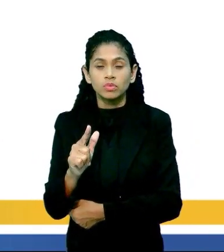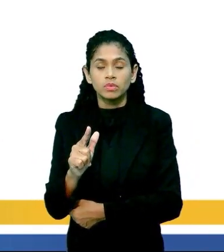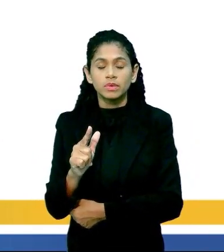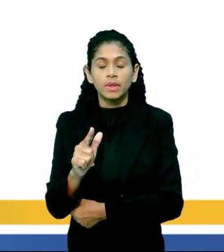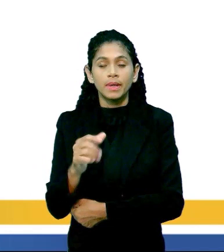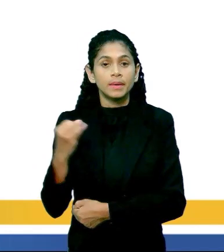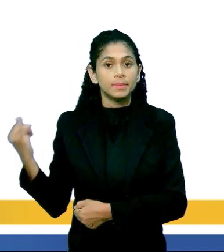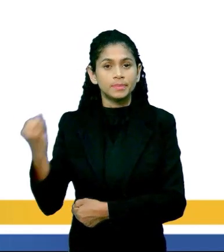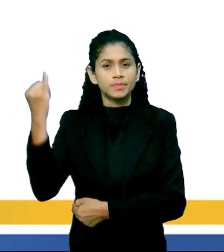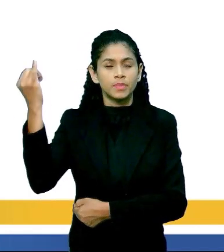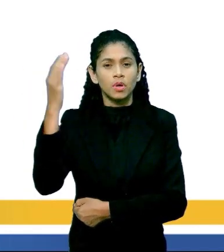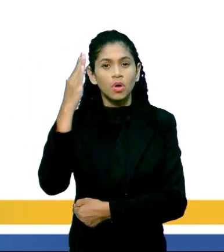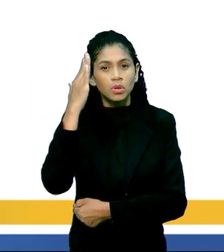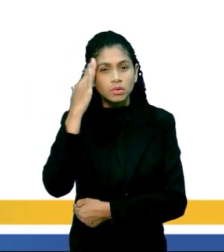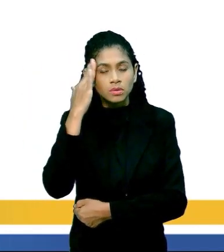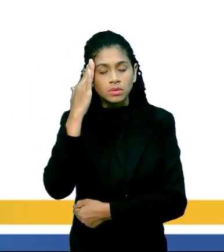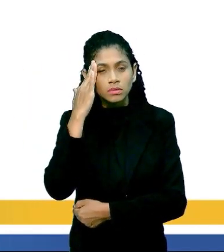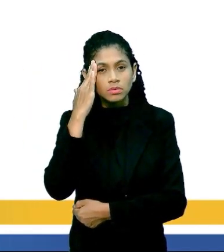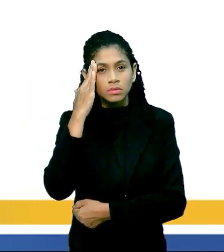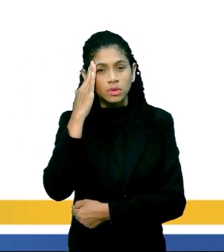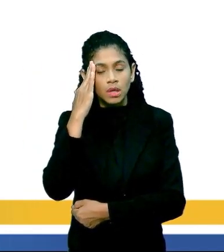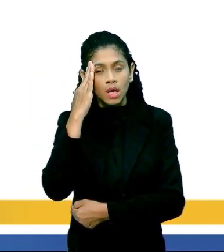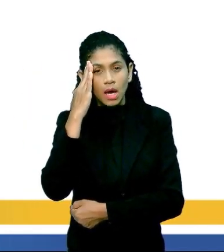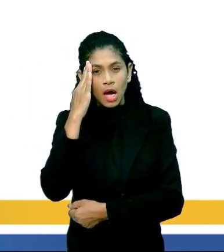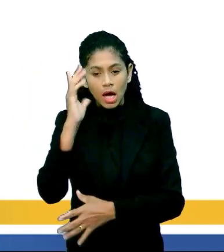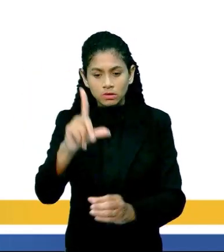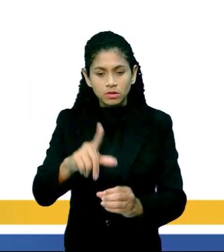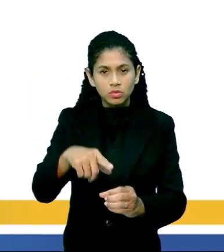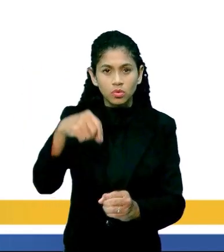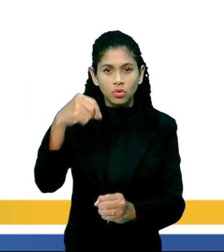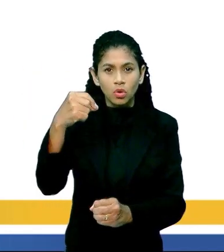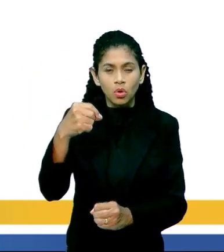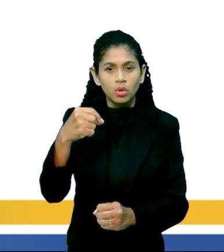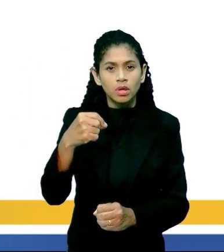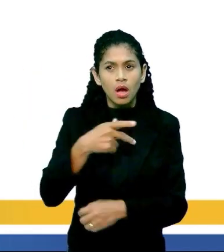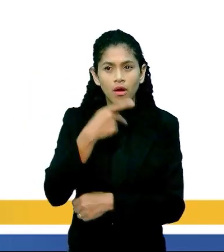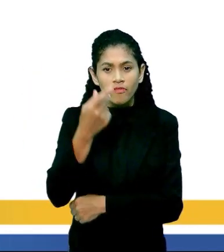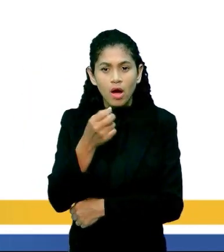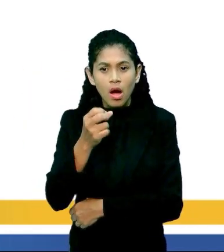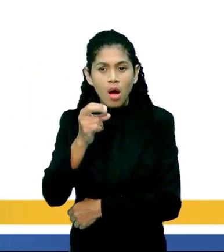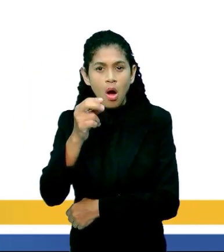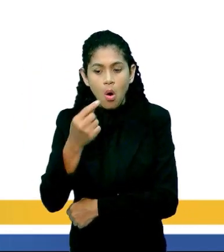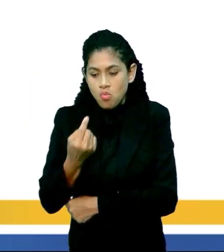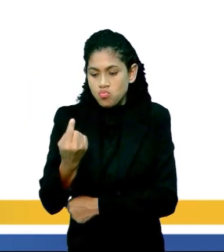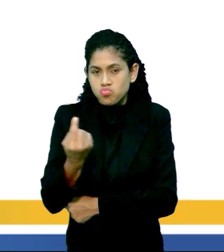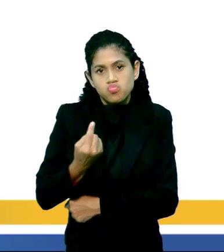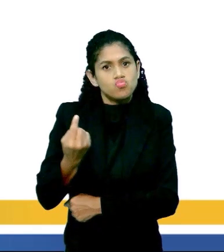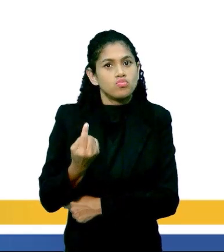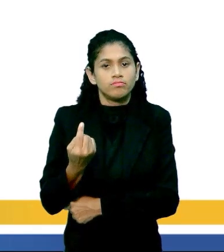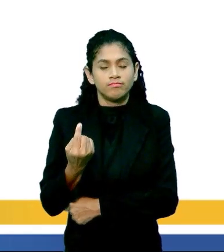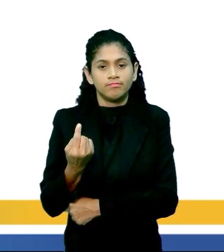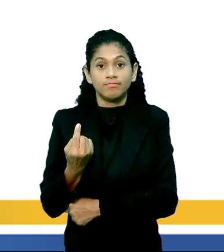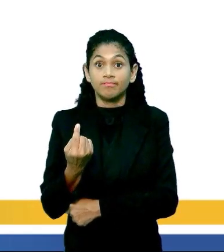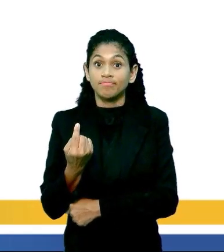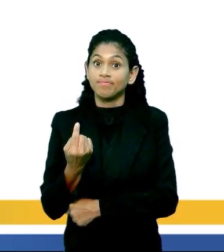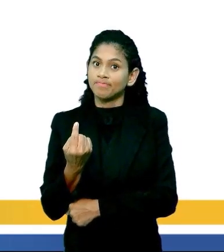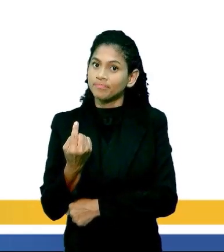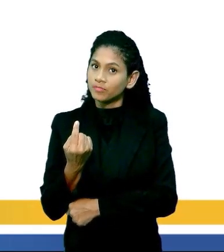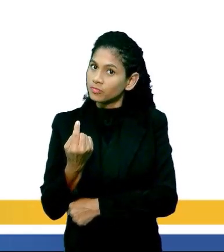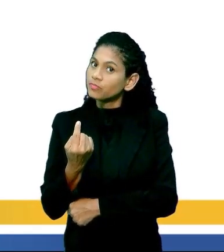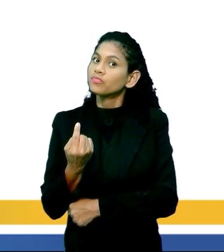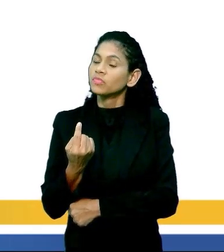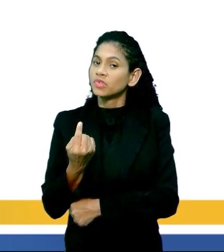público, as alternativas que dizem única ou somente, tá? Porque normalmente a gente tem aí um